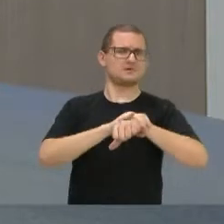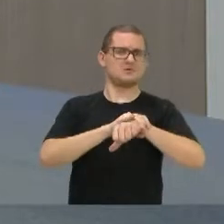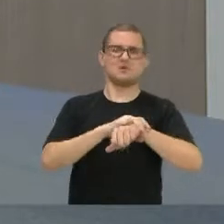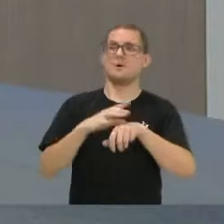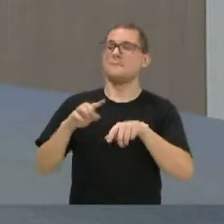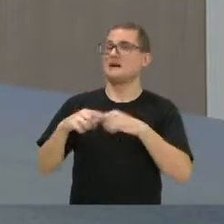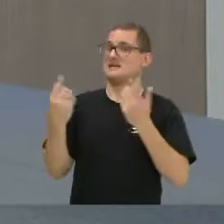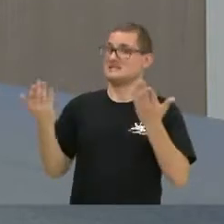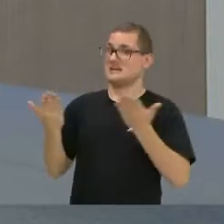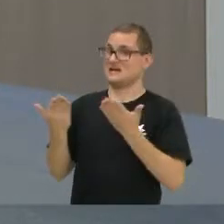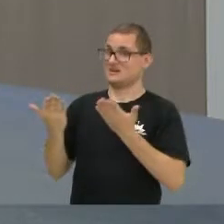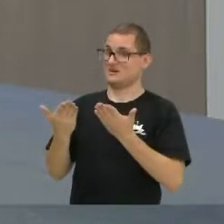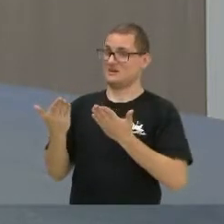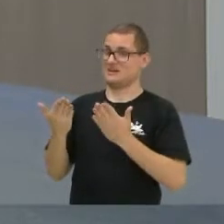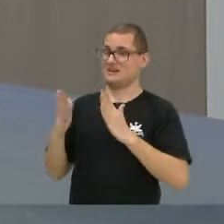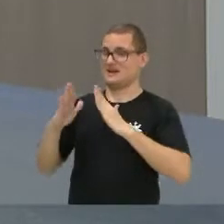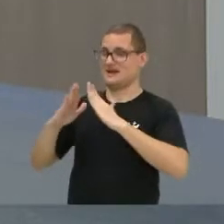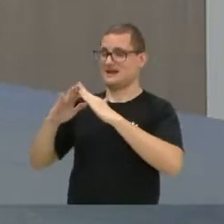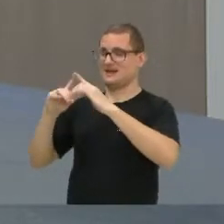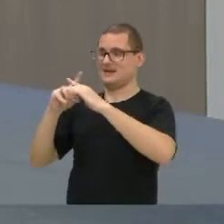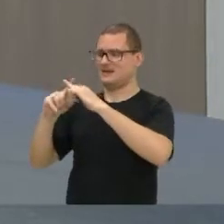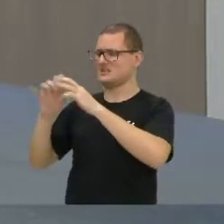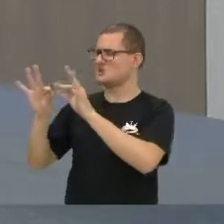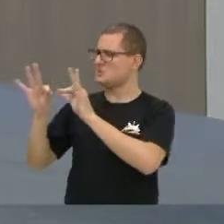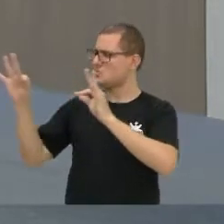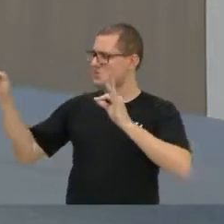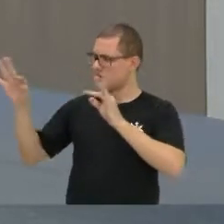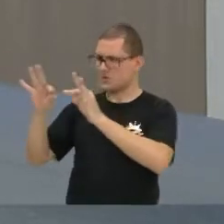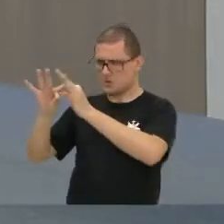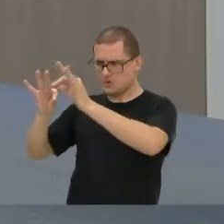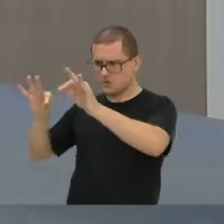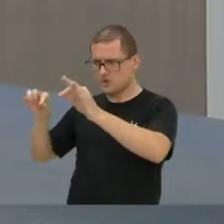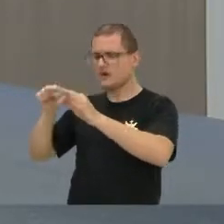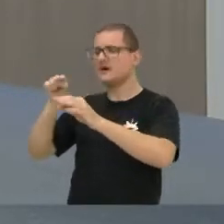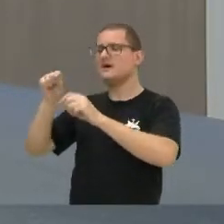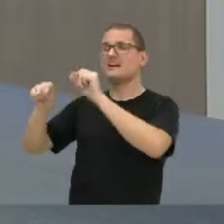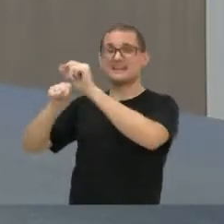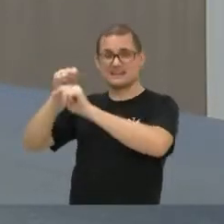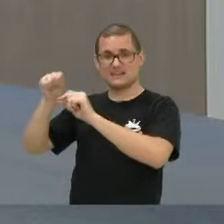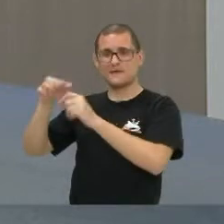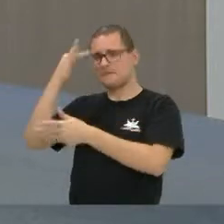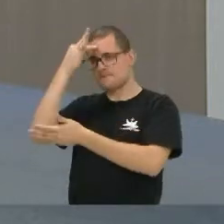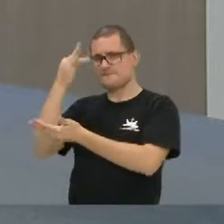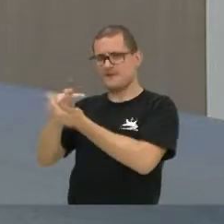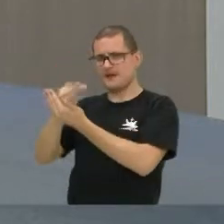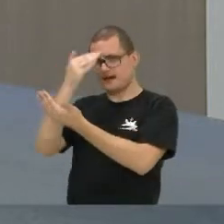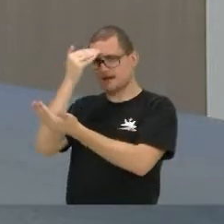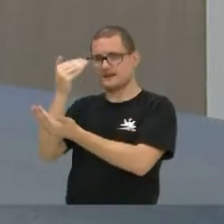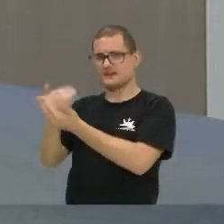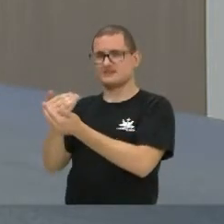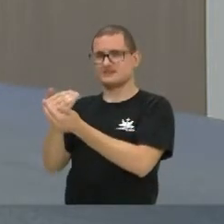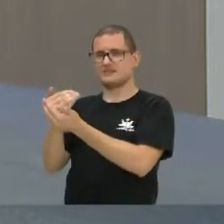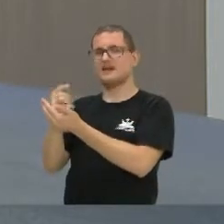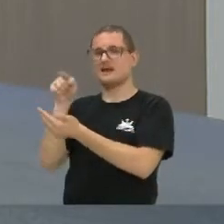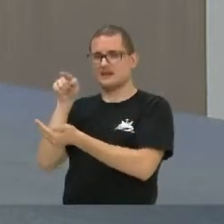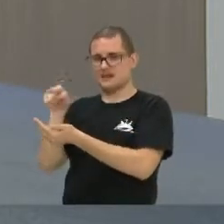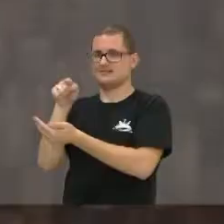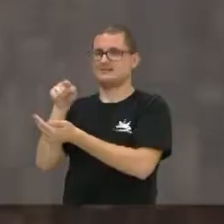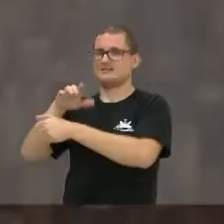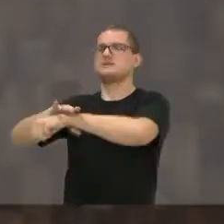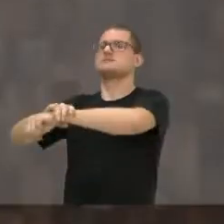que se aquela que for medida será preservada willian 11/2 por